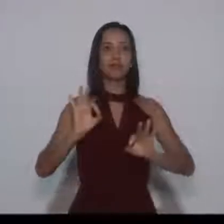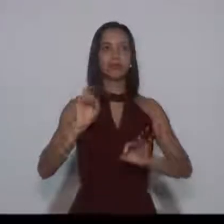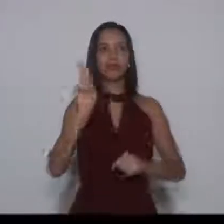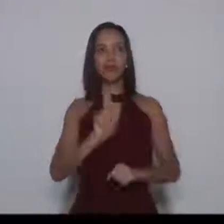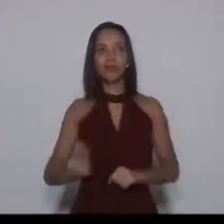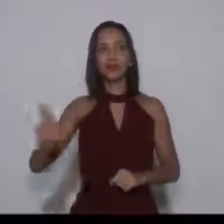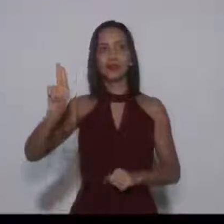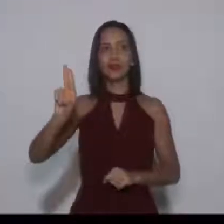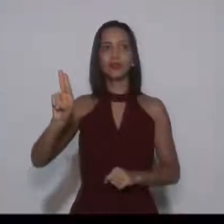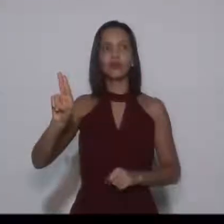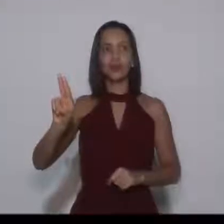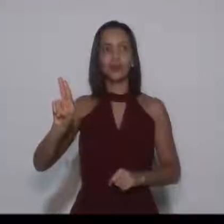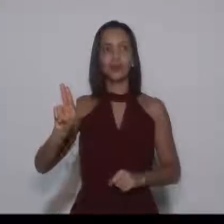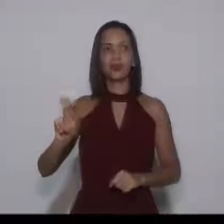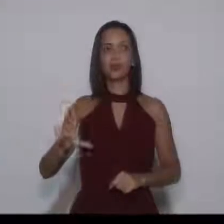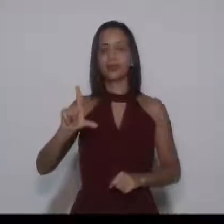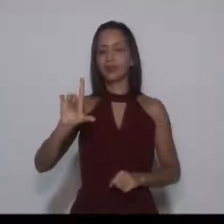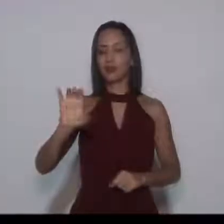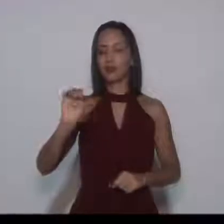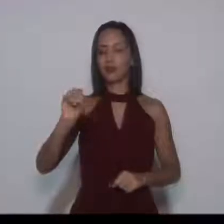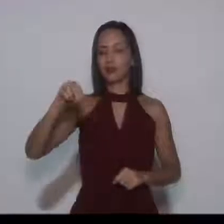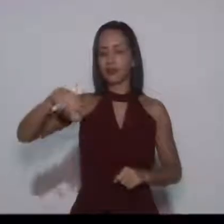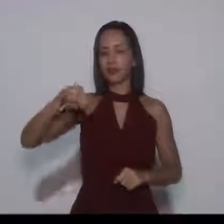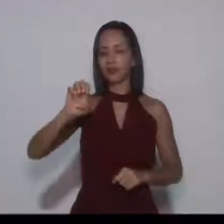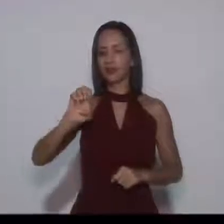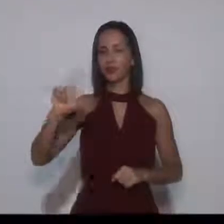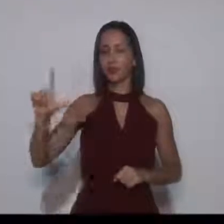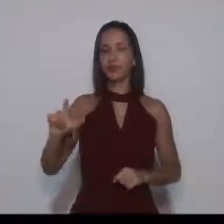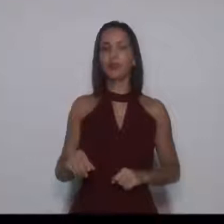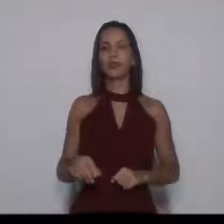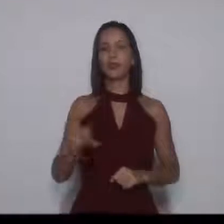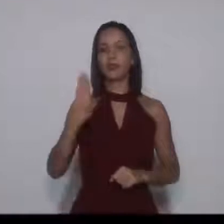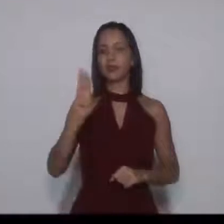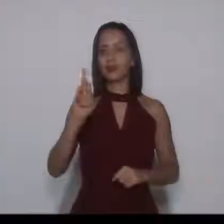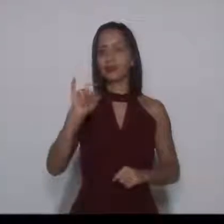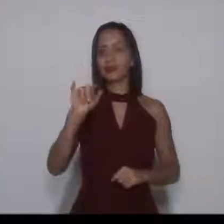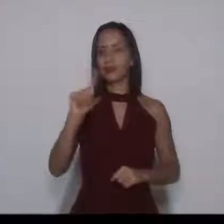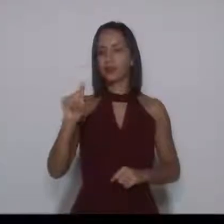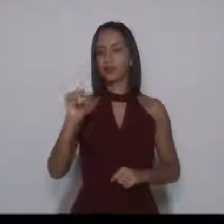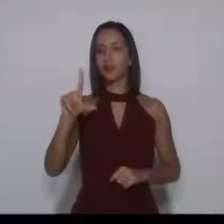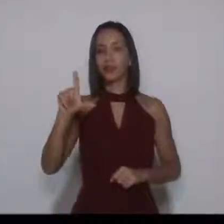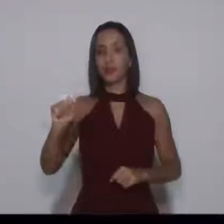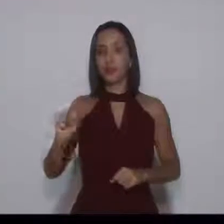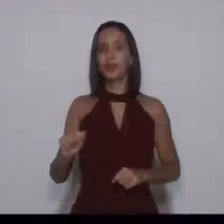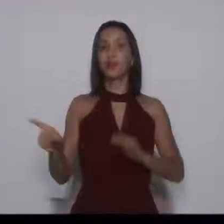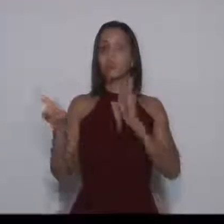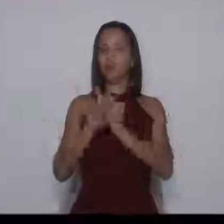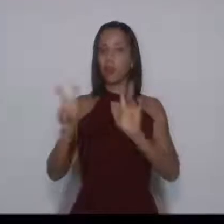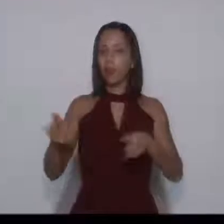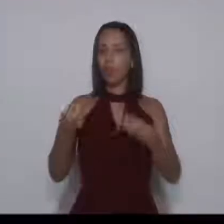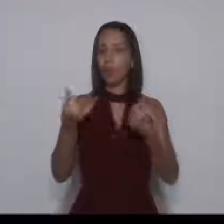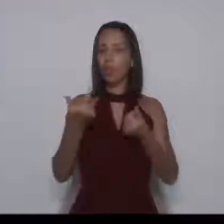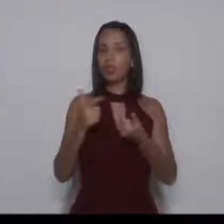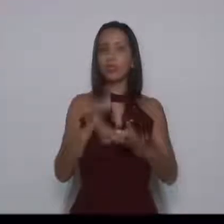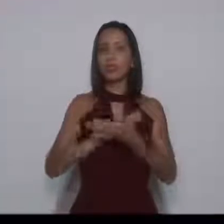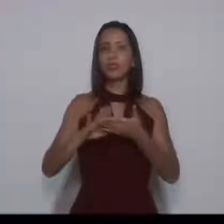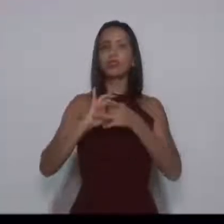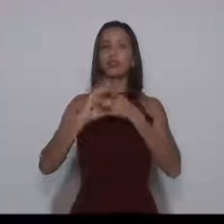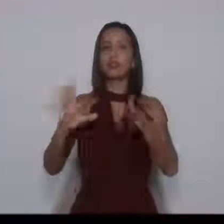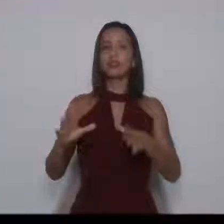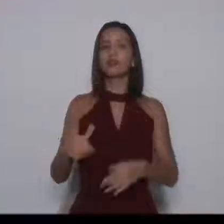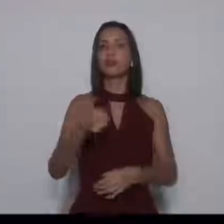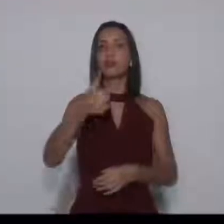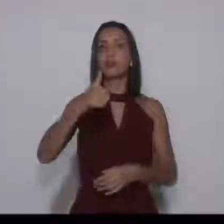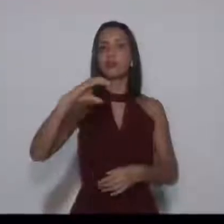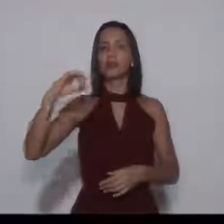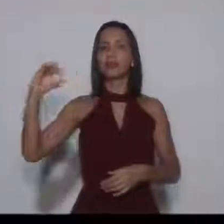Leonel Brizola, ele é uma OCIP, né? Ele não tem fins lucrativos, e ele disponibiliza mais de 100 aulas,